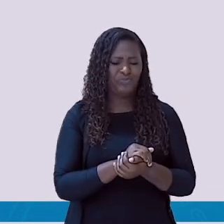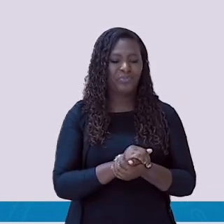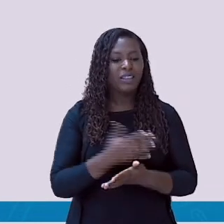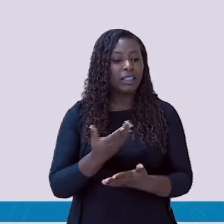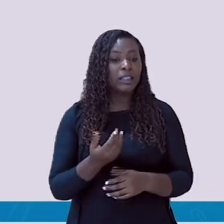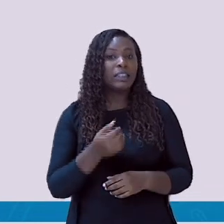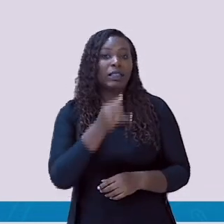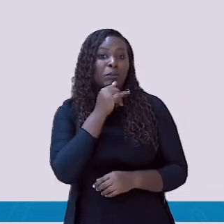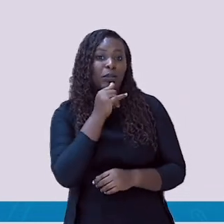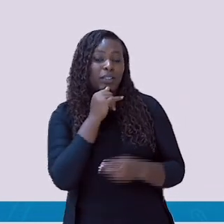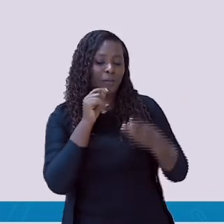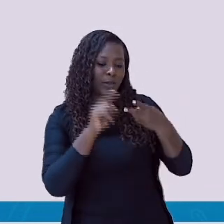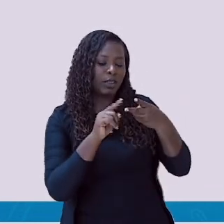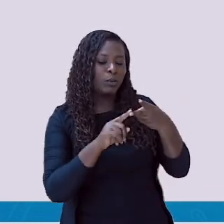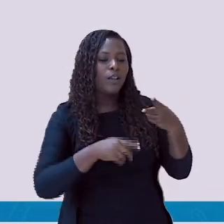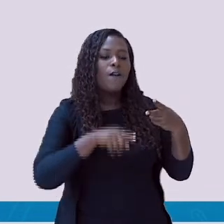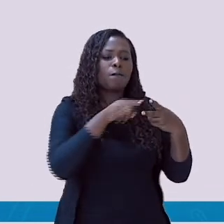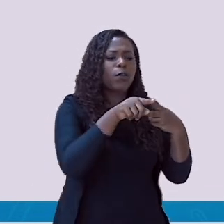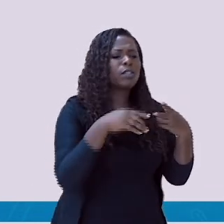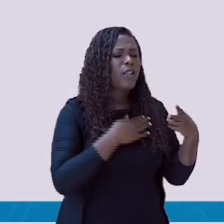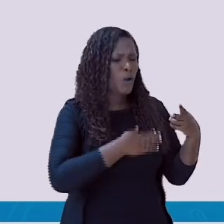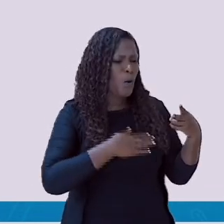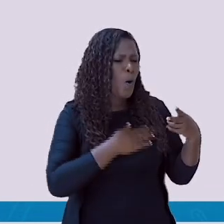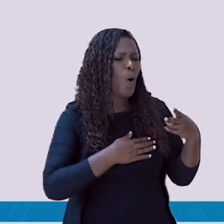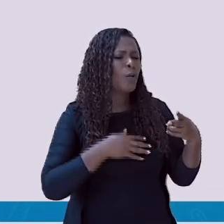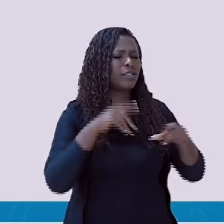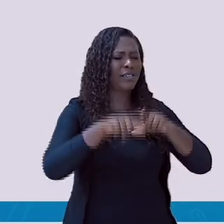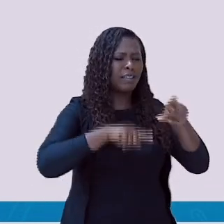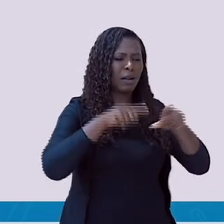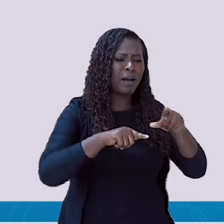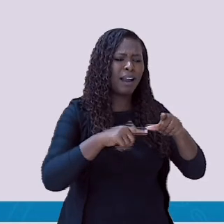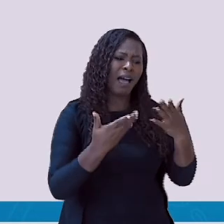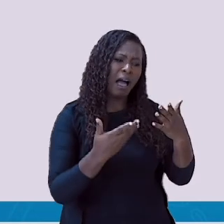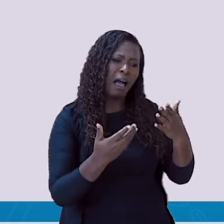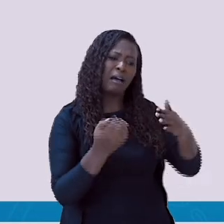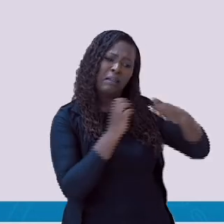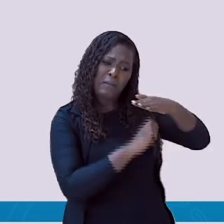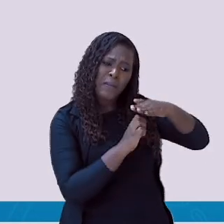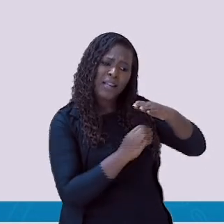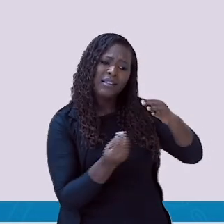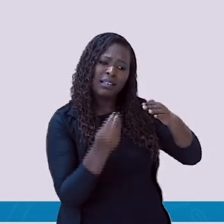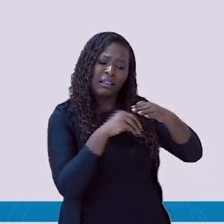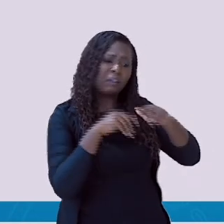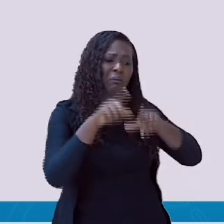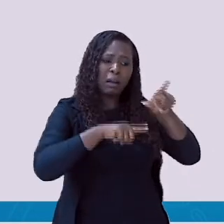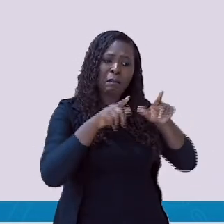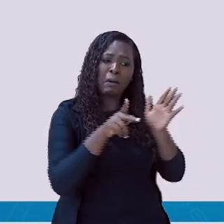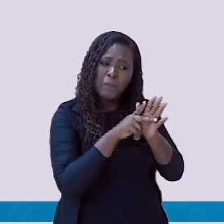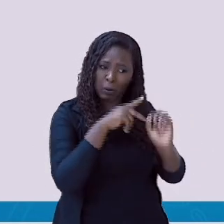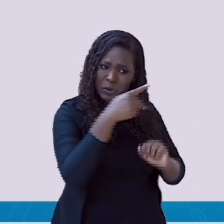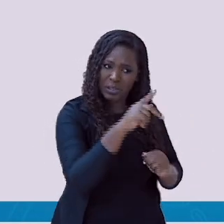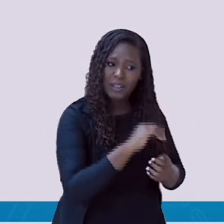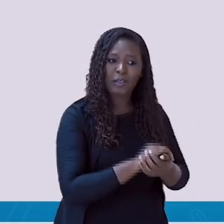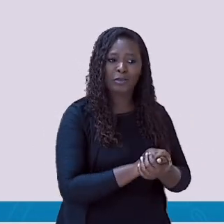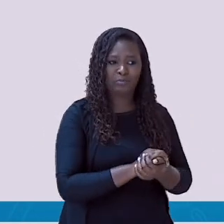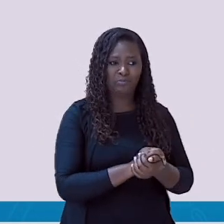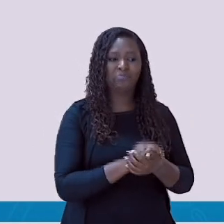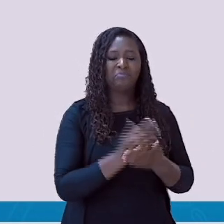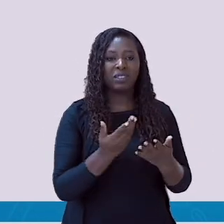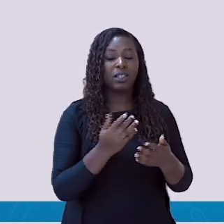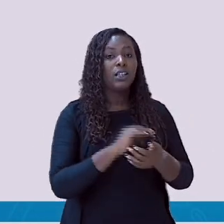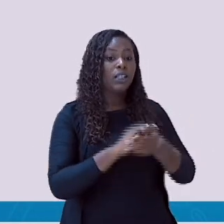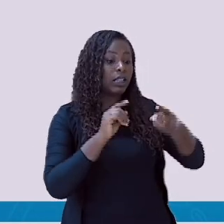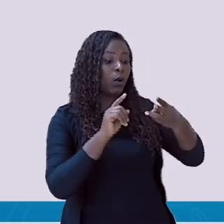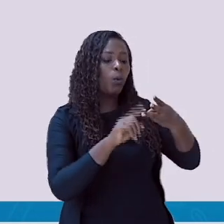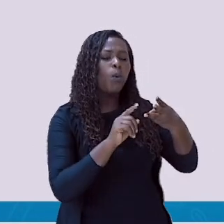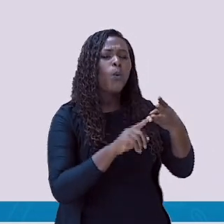Há quanto tempo essa pessoa trabalha nessa função, né? Ela gosta de trabalhar nessa